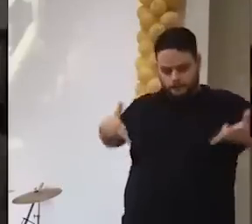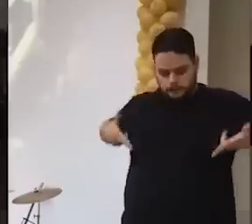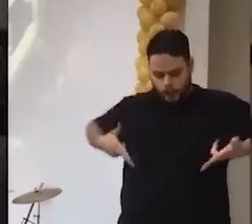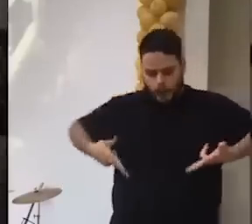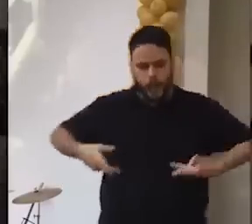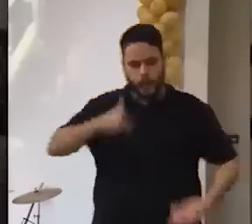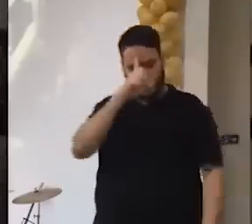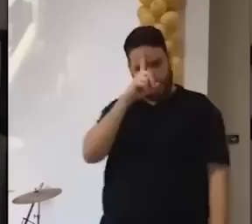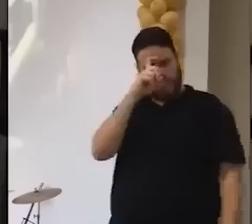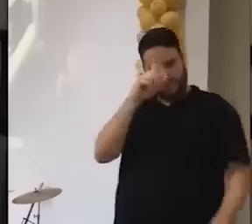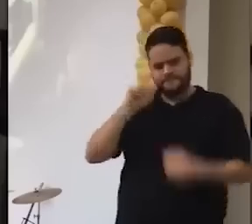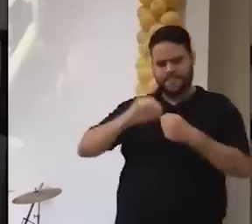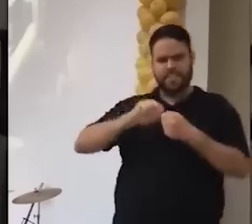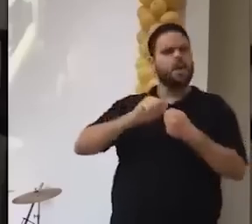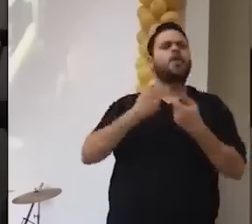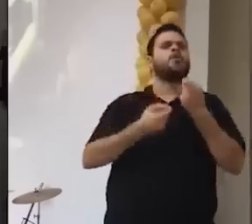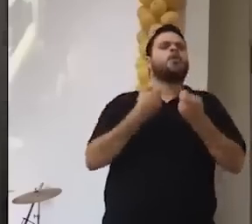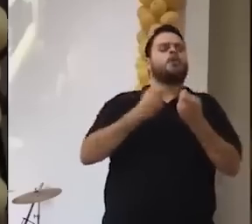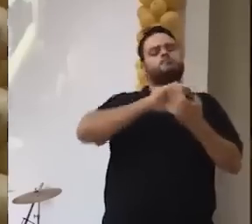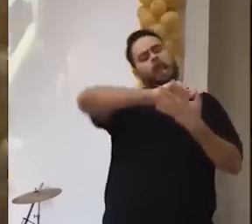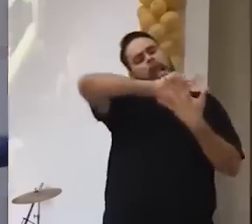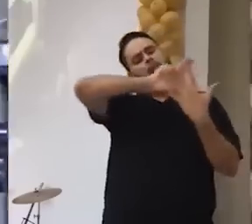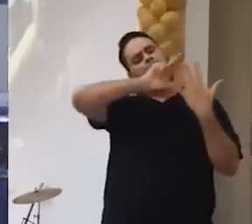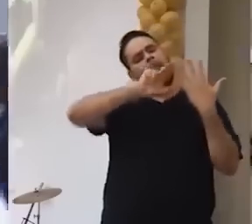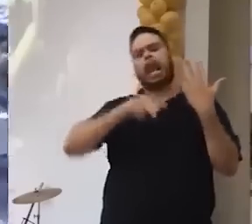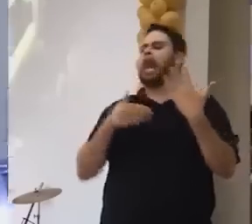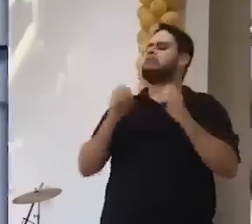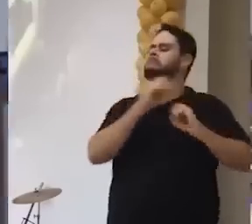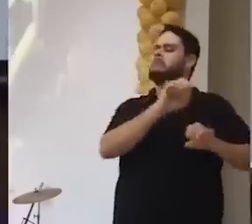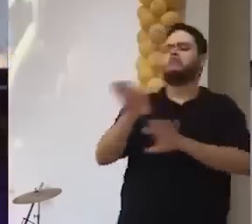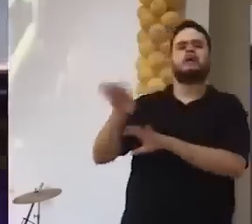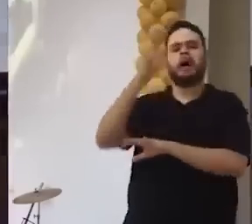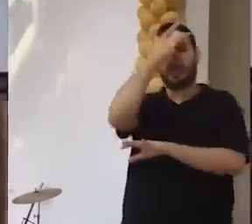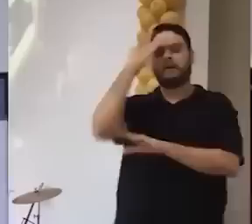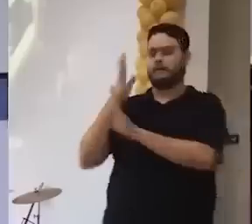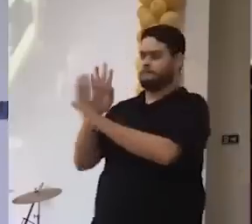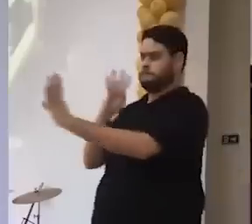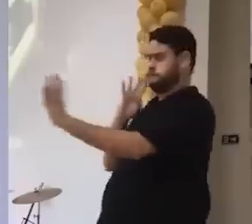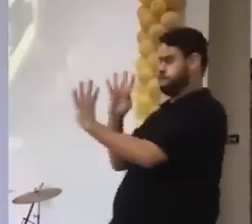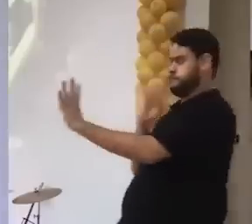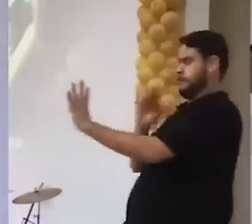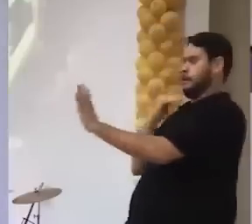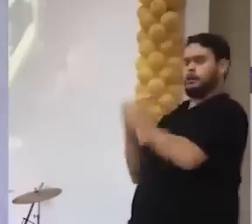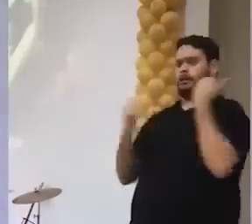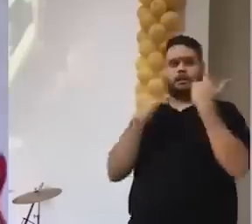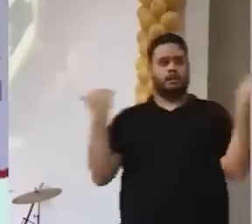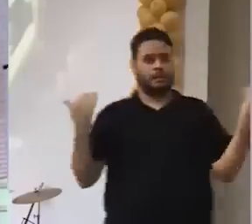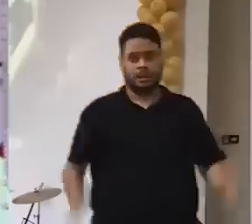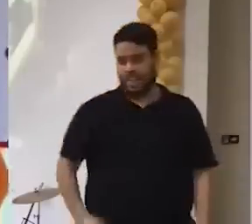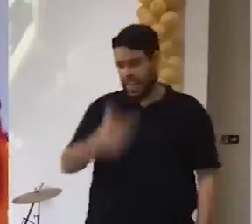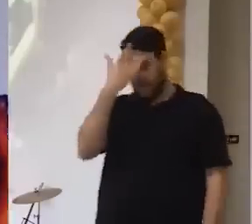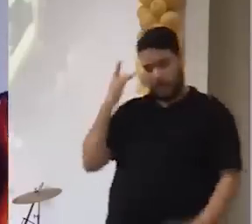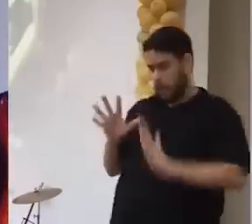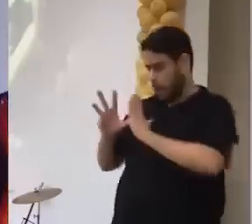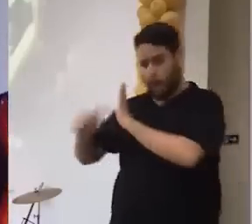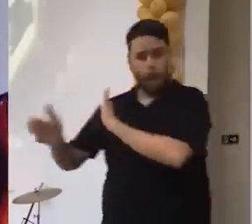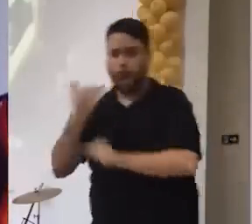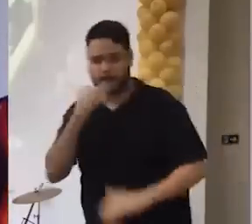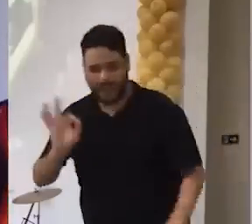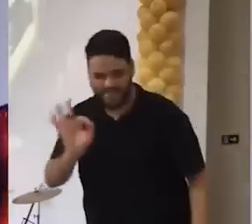hospital, para fazer estrada, para educação, que mataram gente nas filas dos hospitais. Essas pessoas não roubaram para comer, já